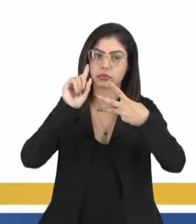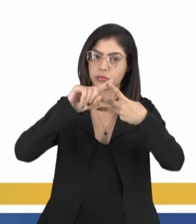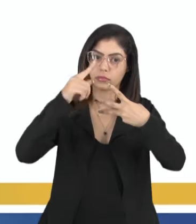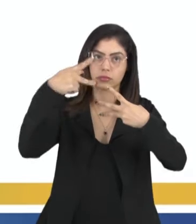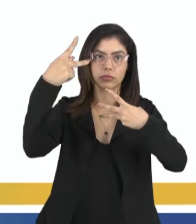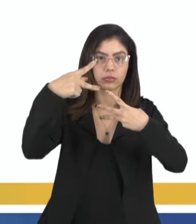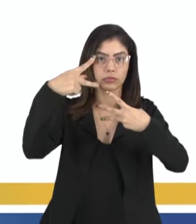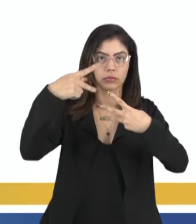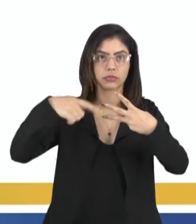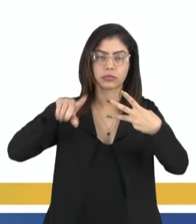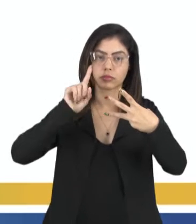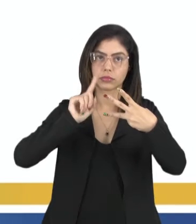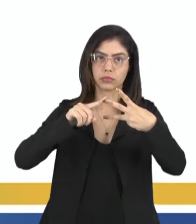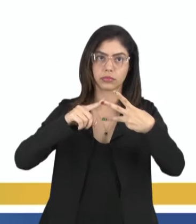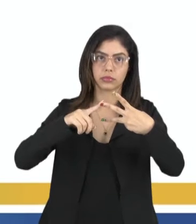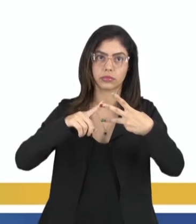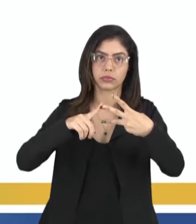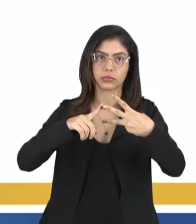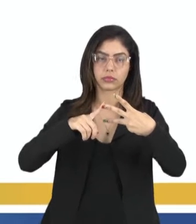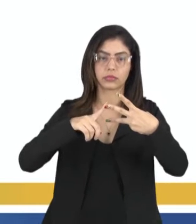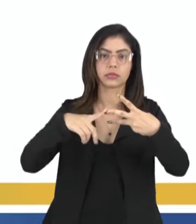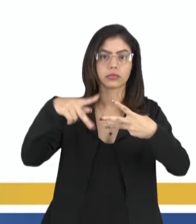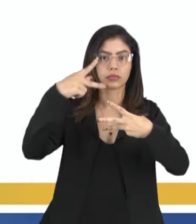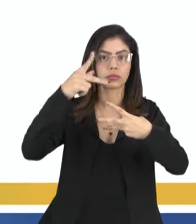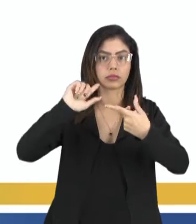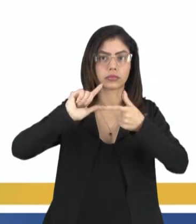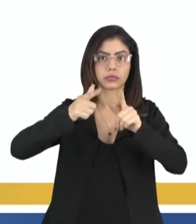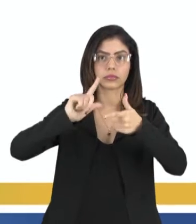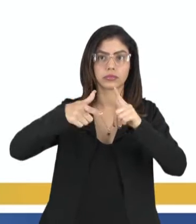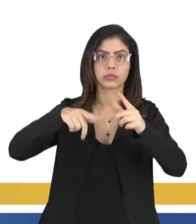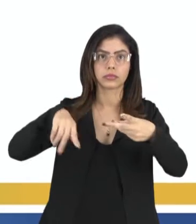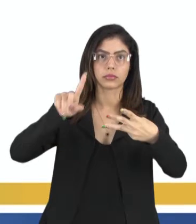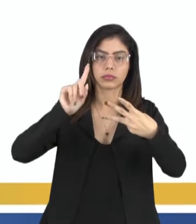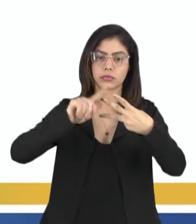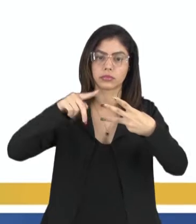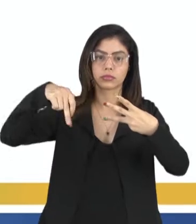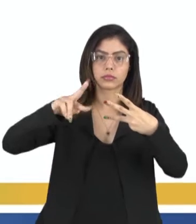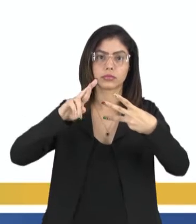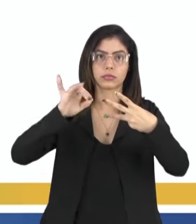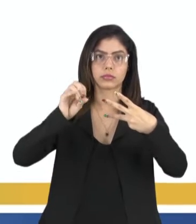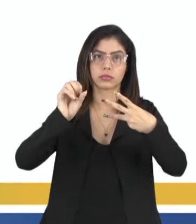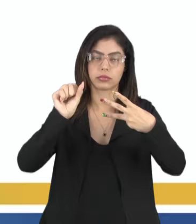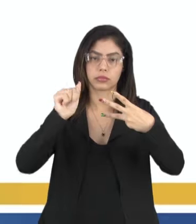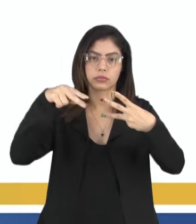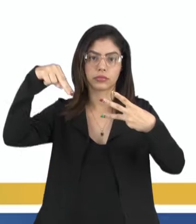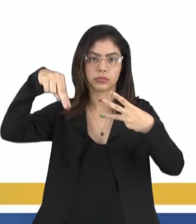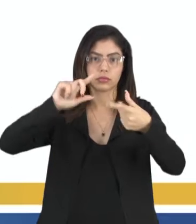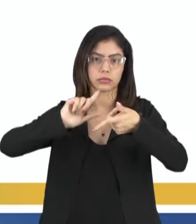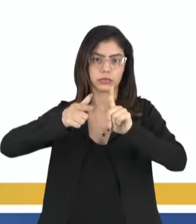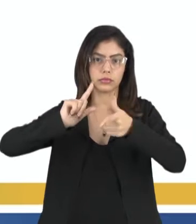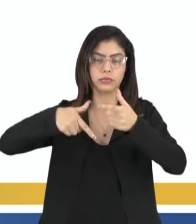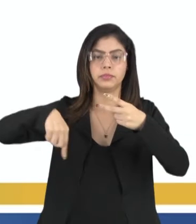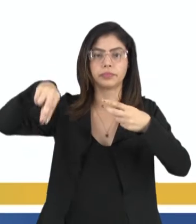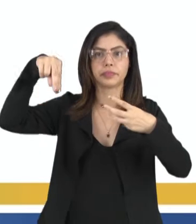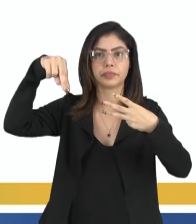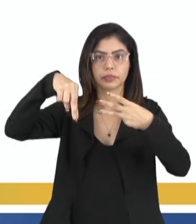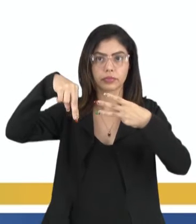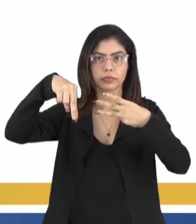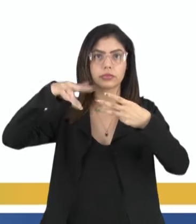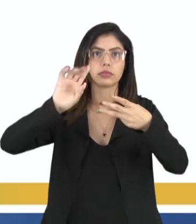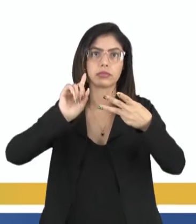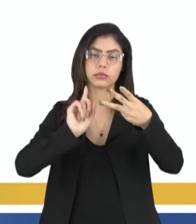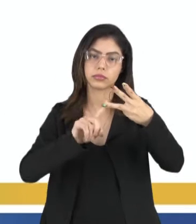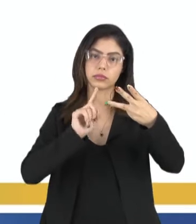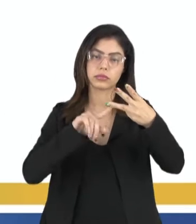os prótons, representado pela letra P, os nêutrons, representado pela letra